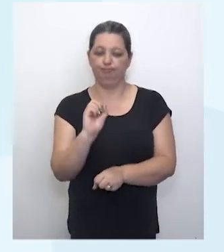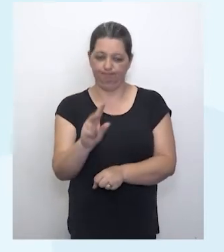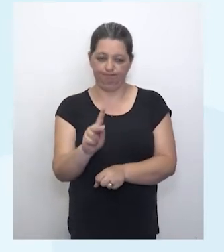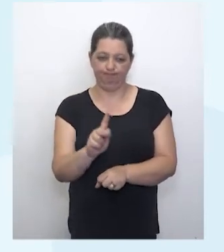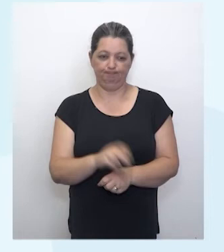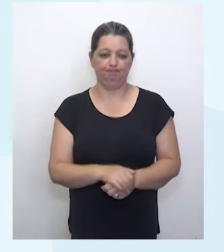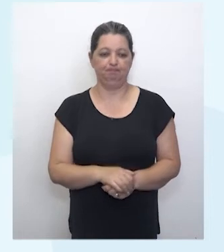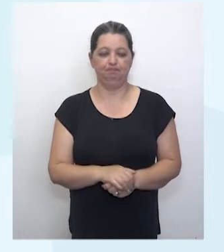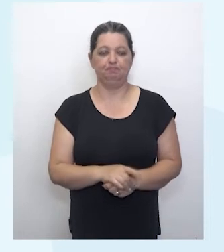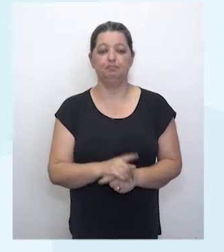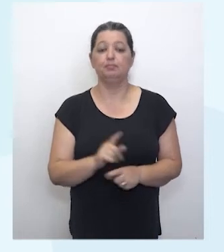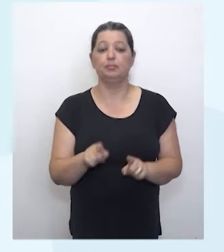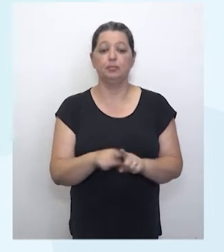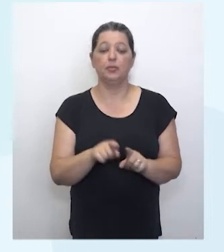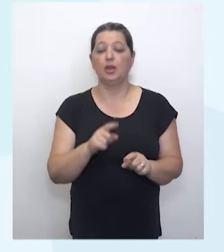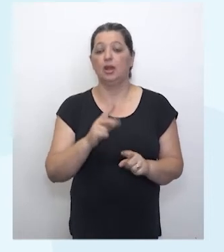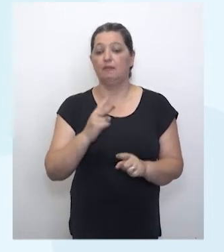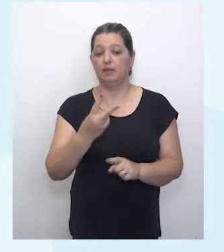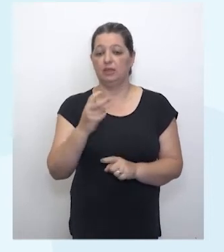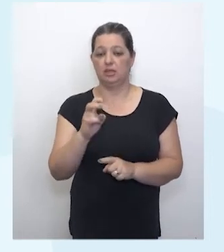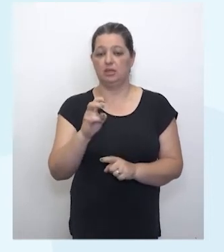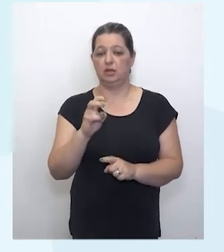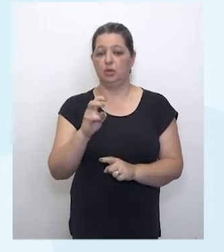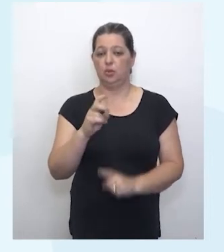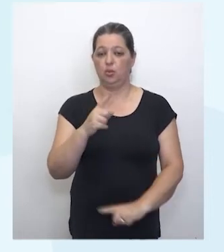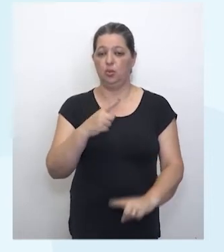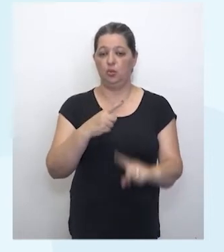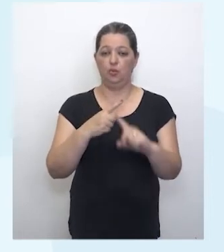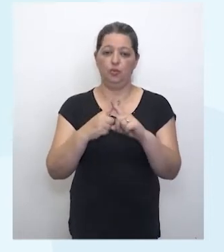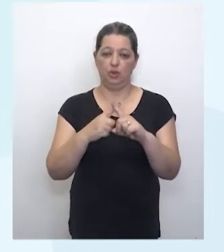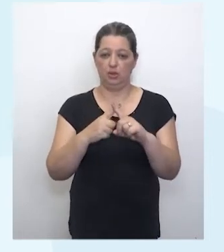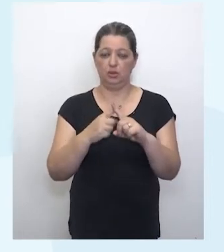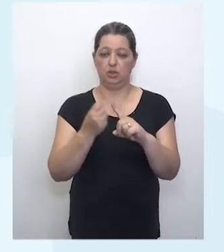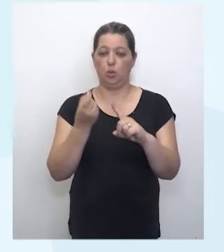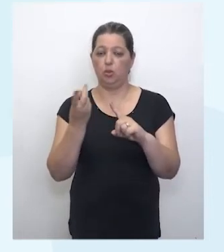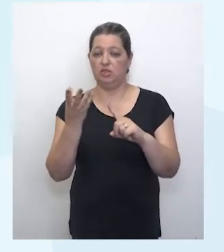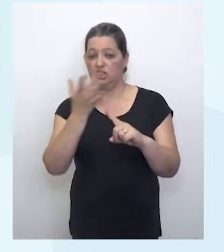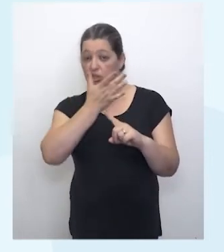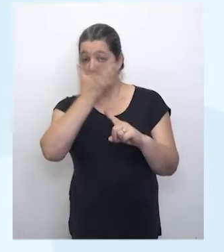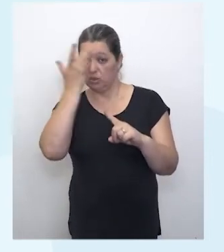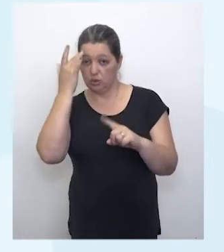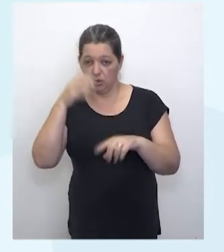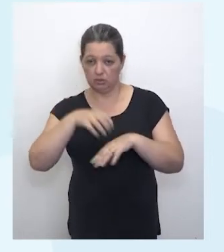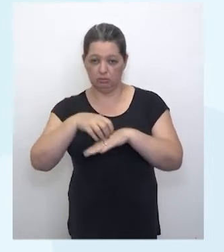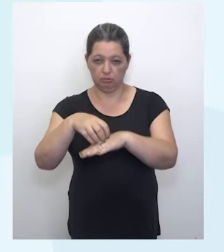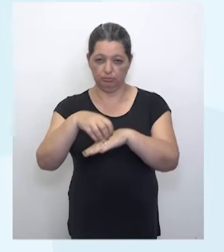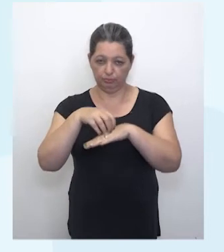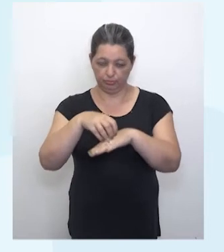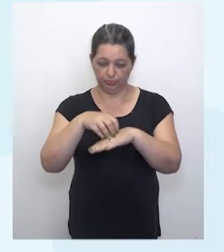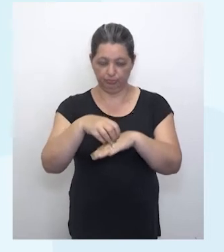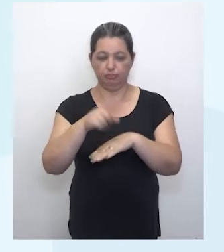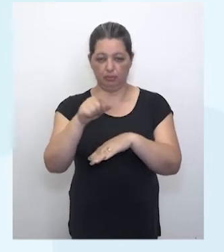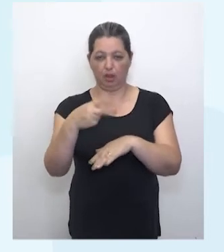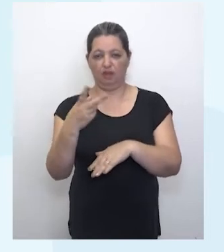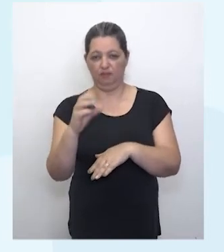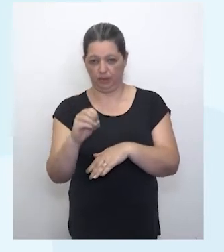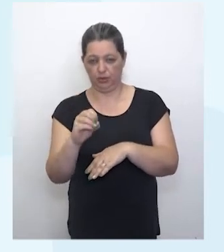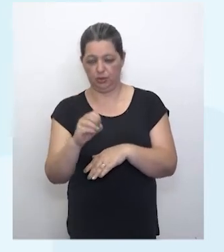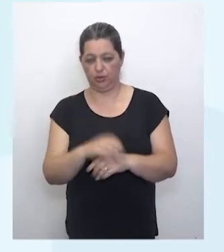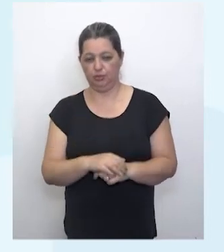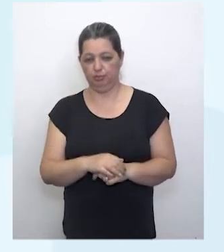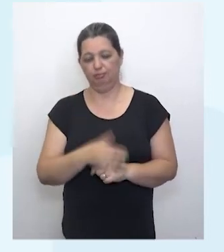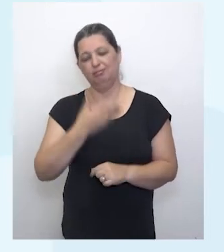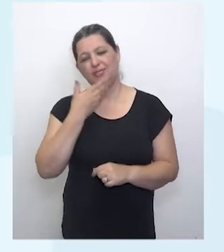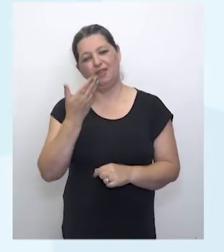os 25 e vou multiplicar pelo total de pessoas que eles transportam. Então, vezes 20. Essa tá